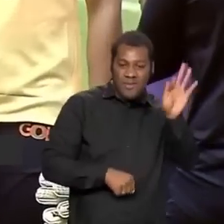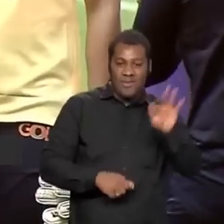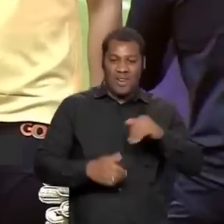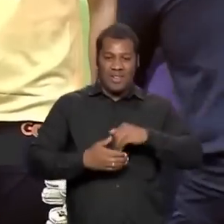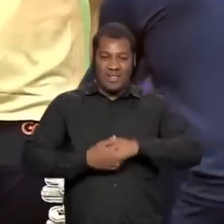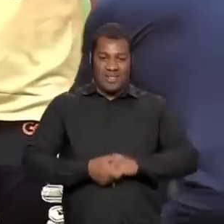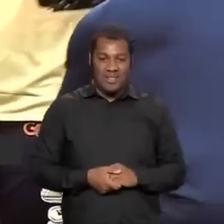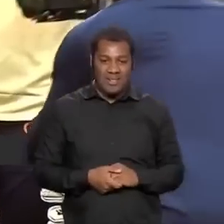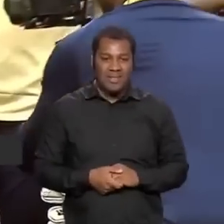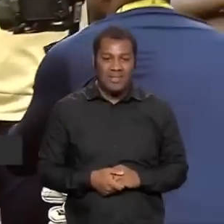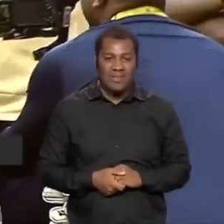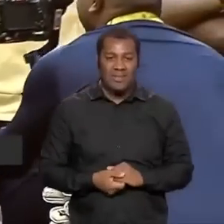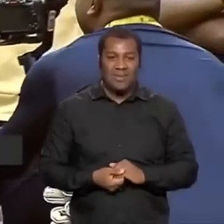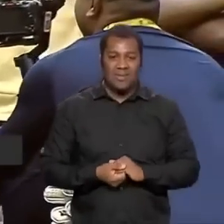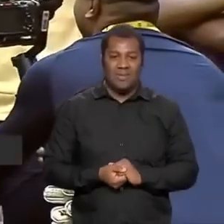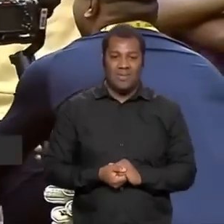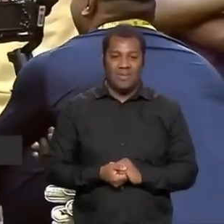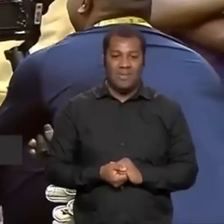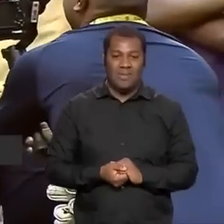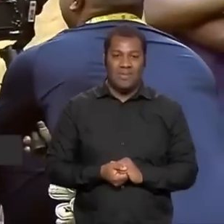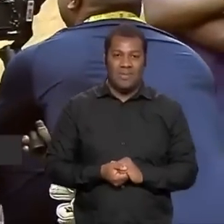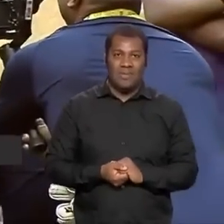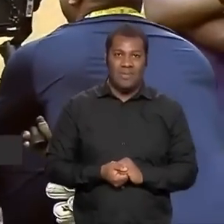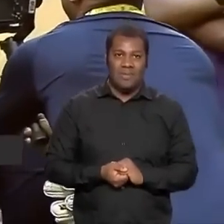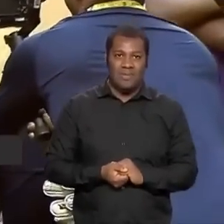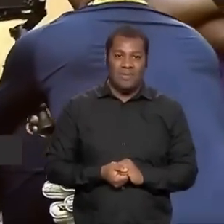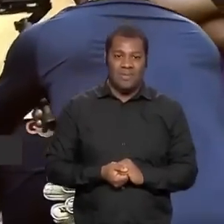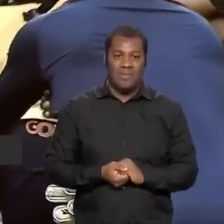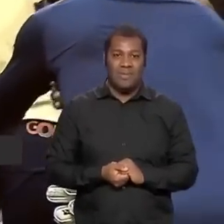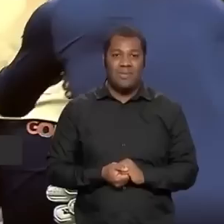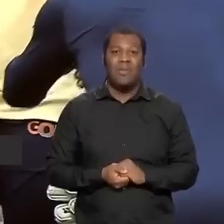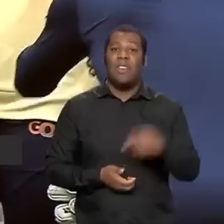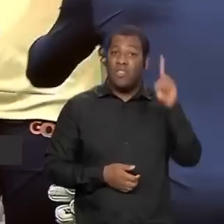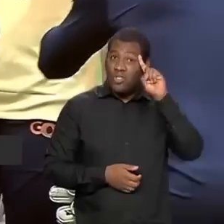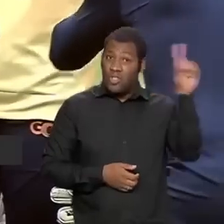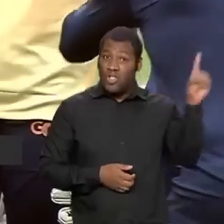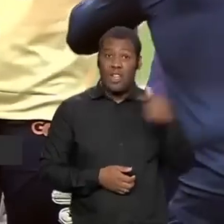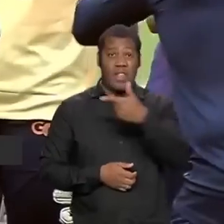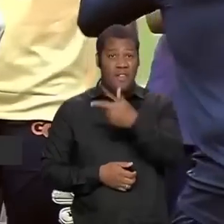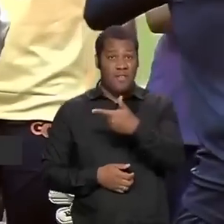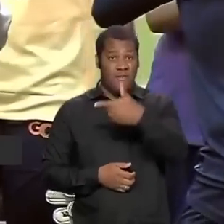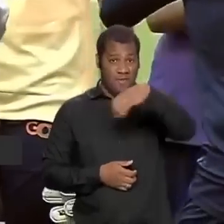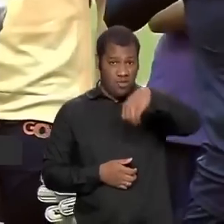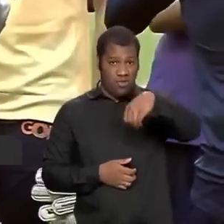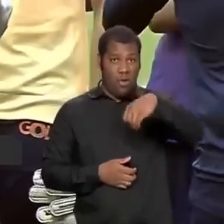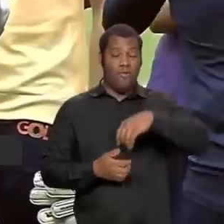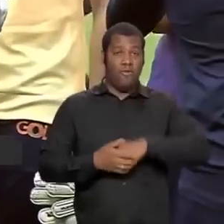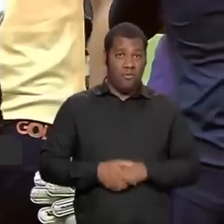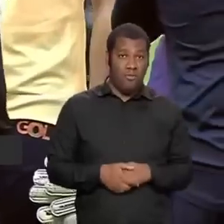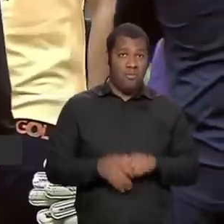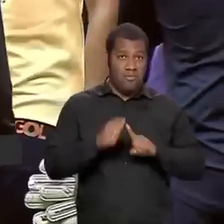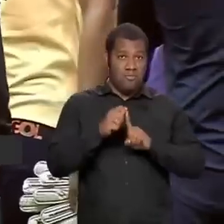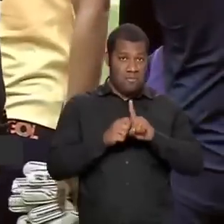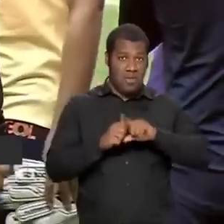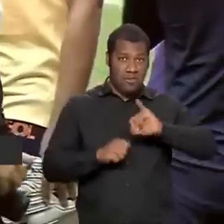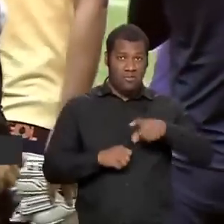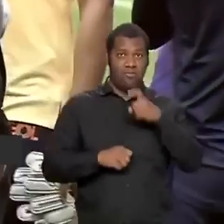em primeiro lugar do grupo. A partida será no dia 29. Tem camisa, tem